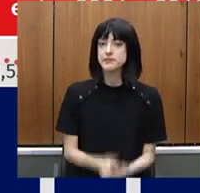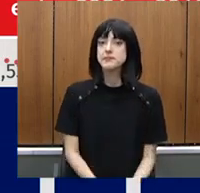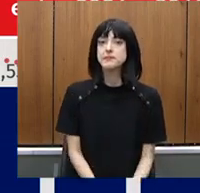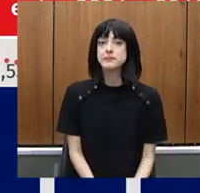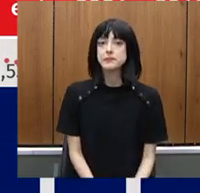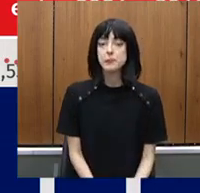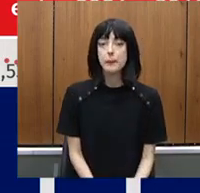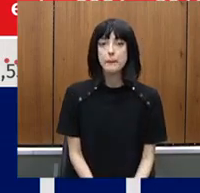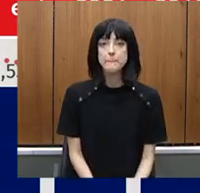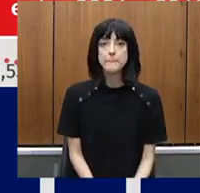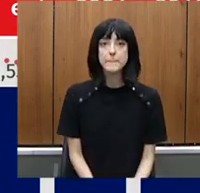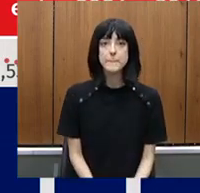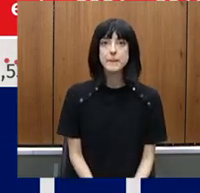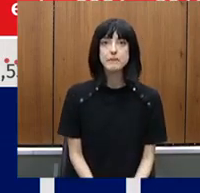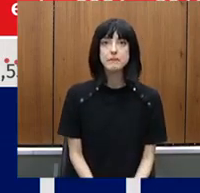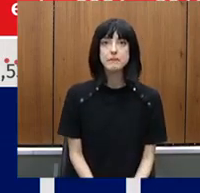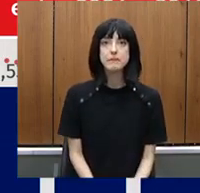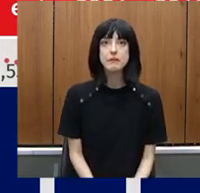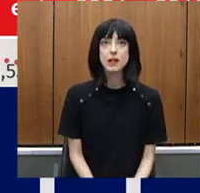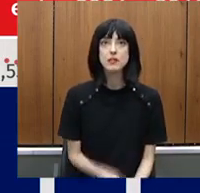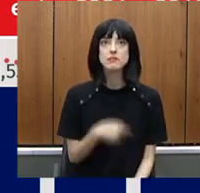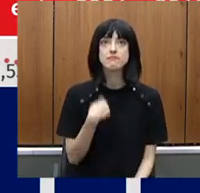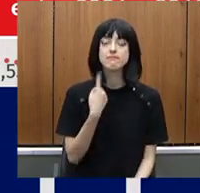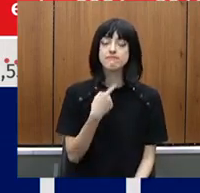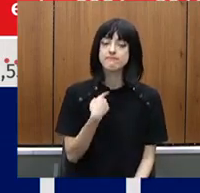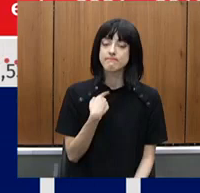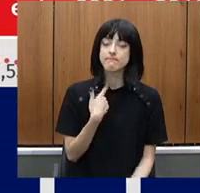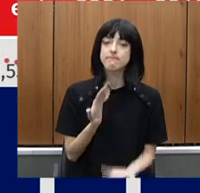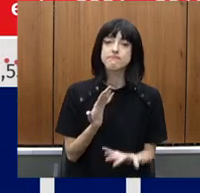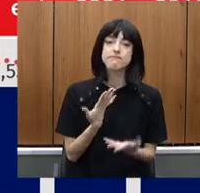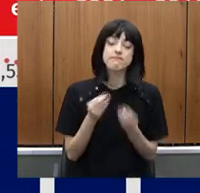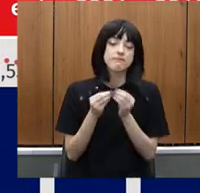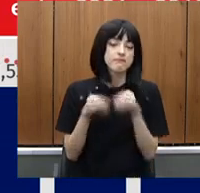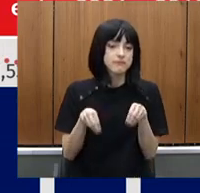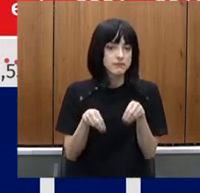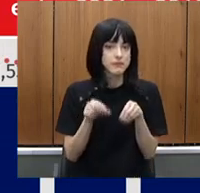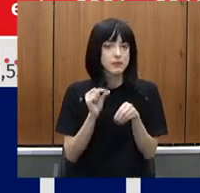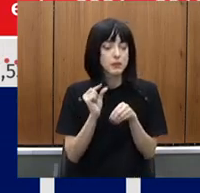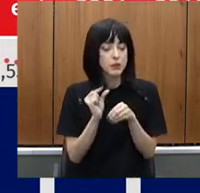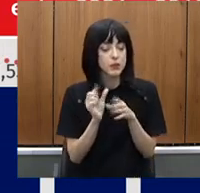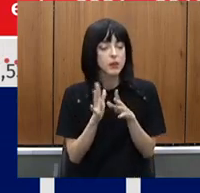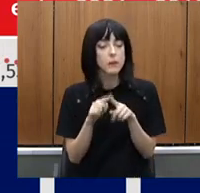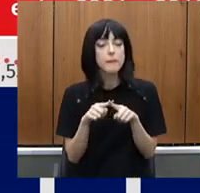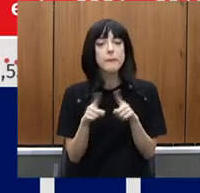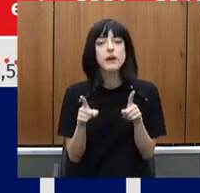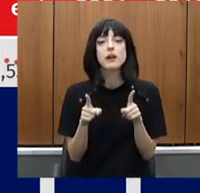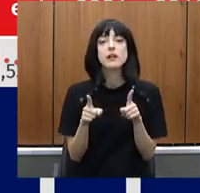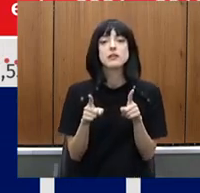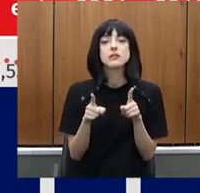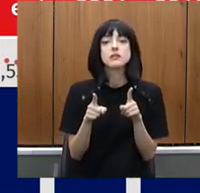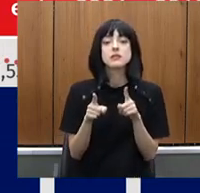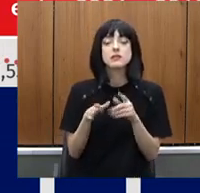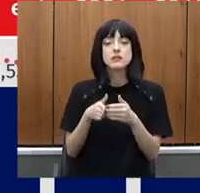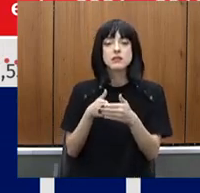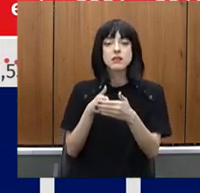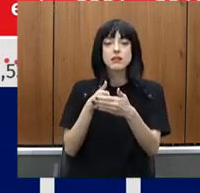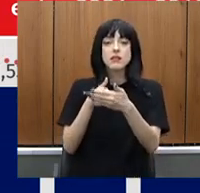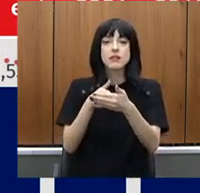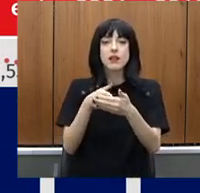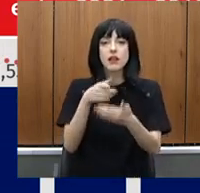uma perda mas se você colocar no geral São menos 45% de 2021 até 2026